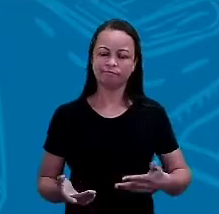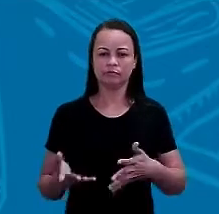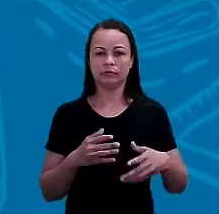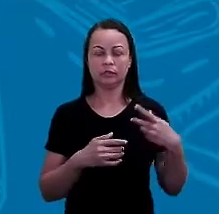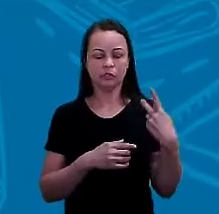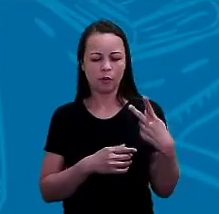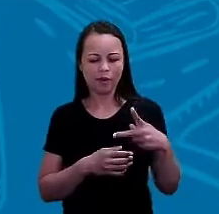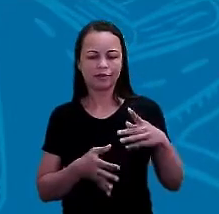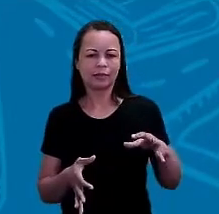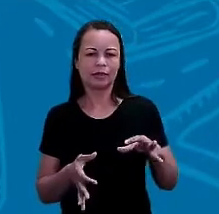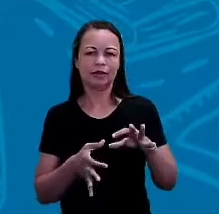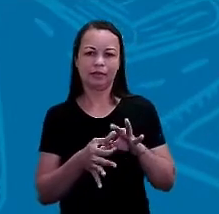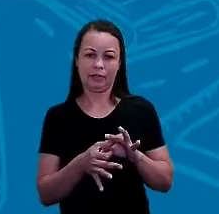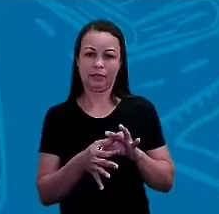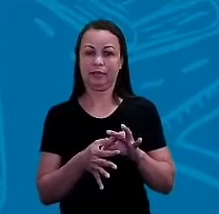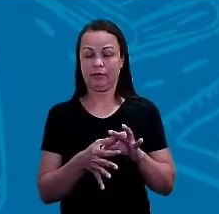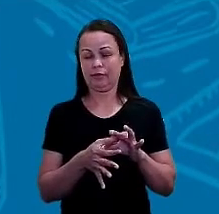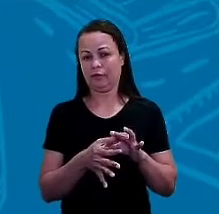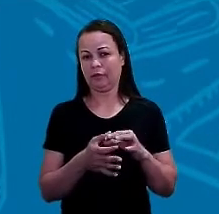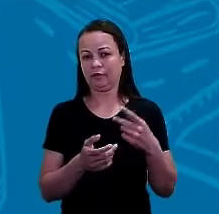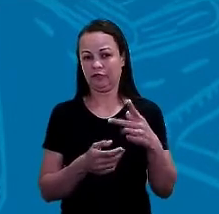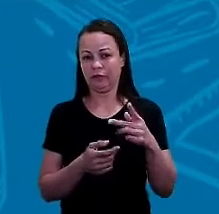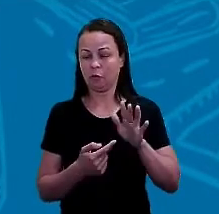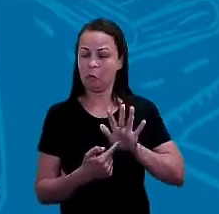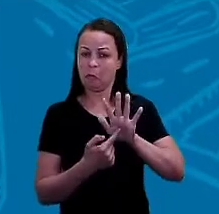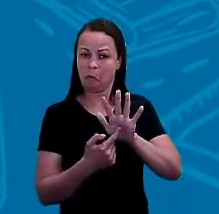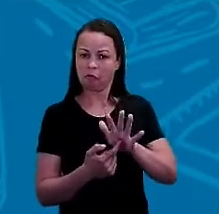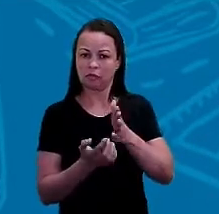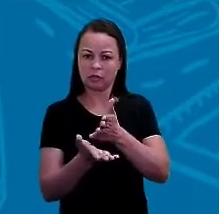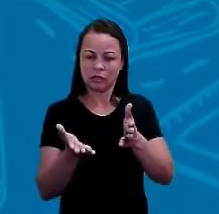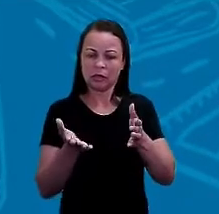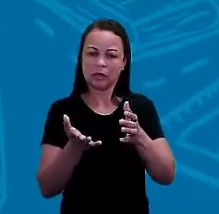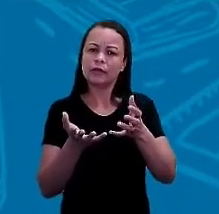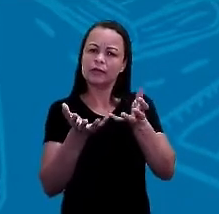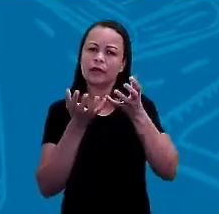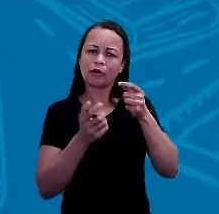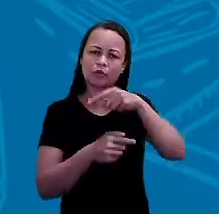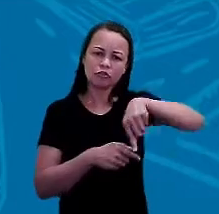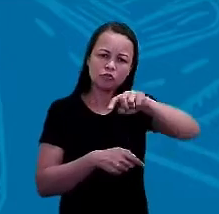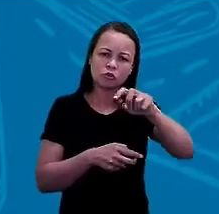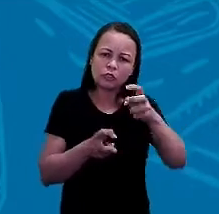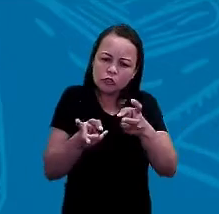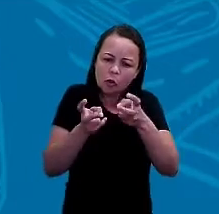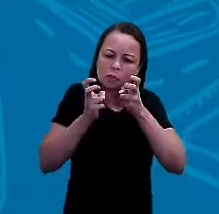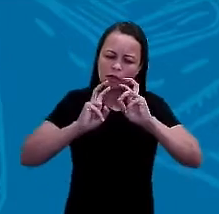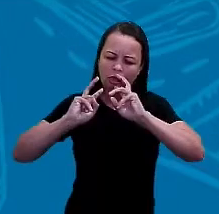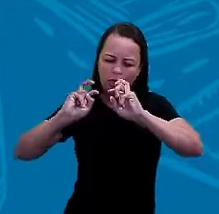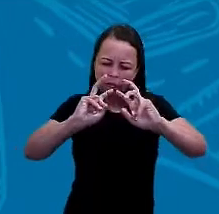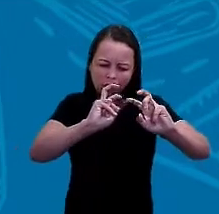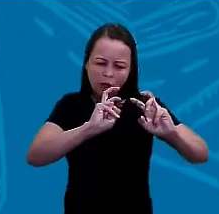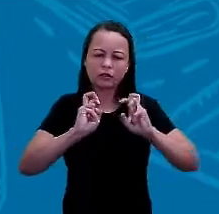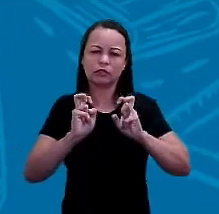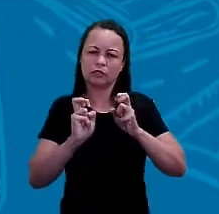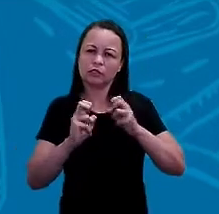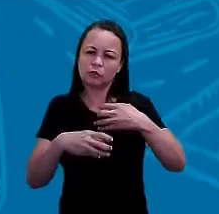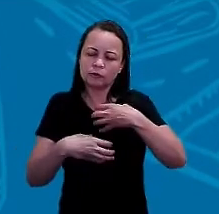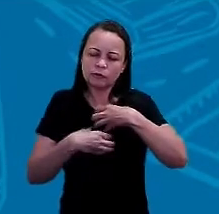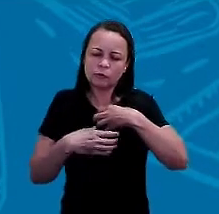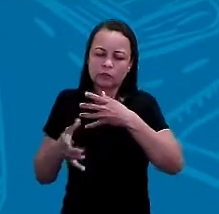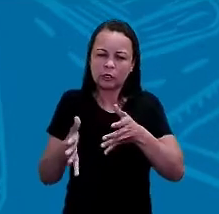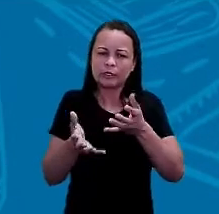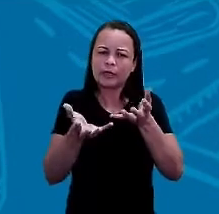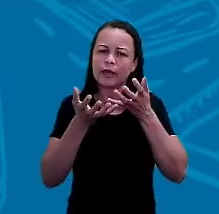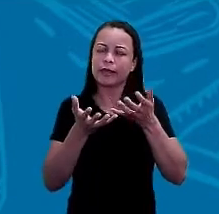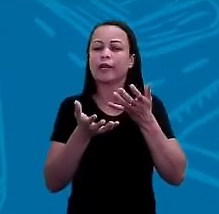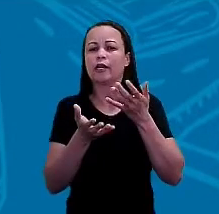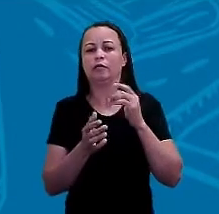para oi, gente, estamos aqui, queremos que vocês reparem em nós, queremos melhorar nossa situação, queremos escolas de educação